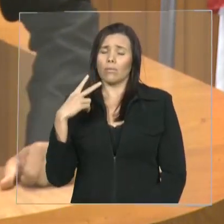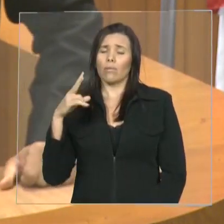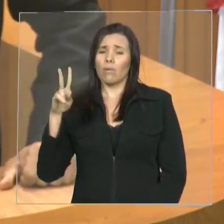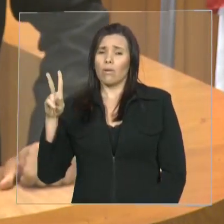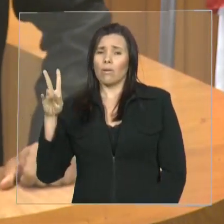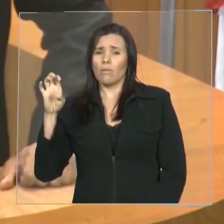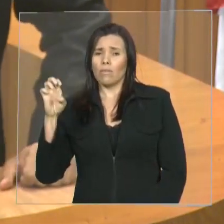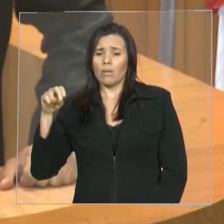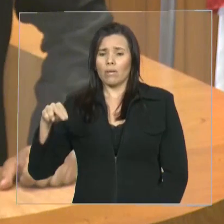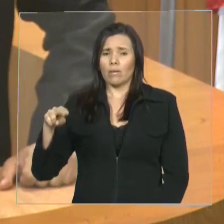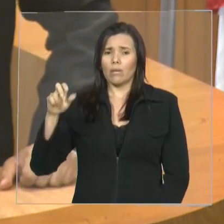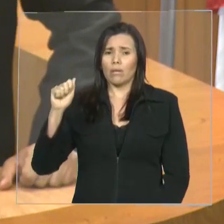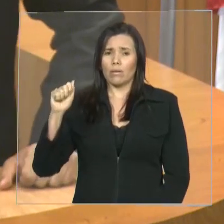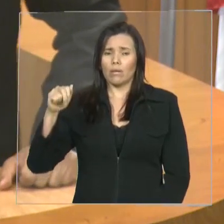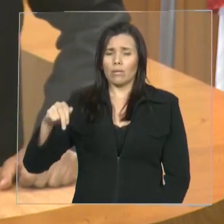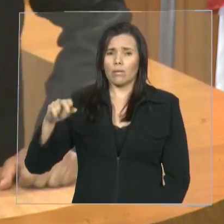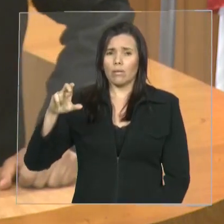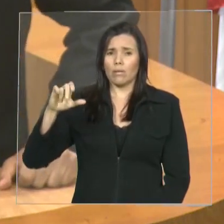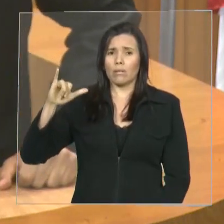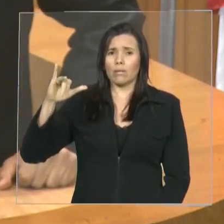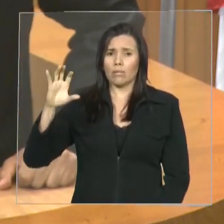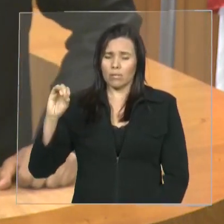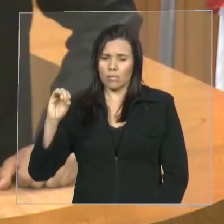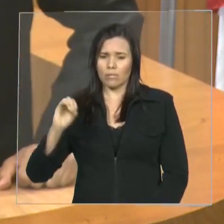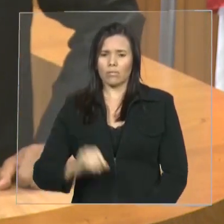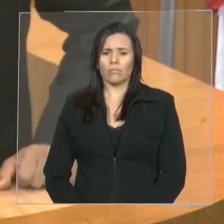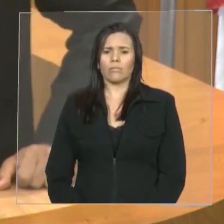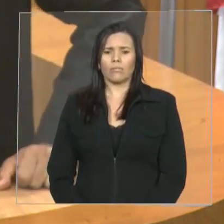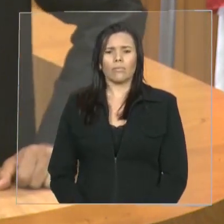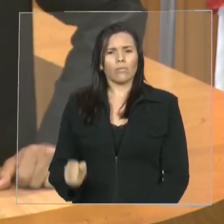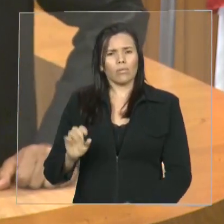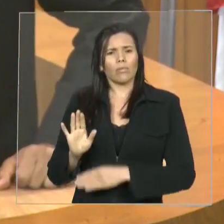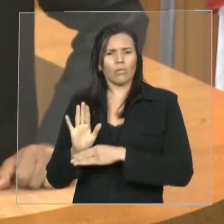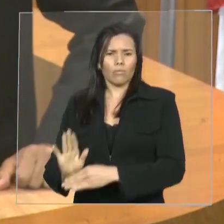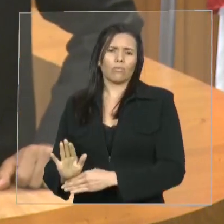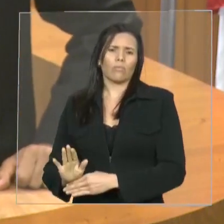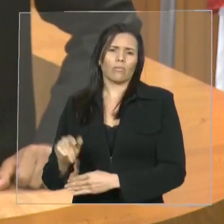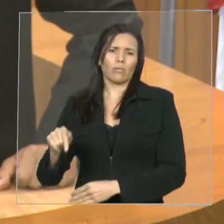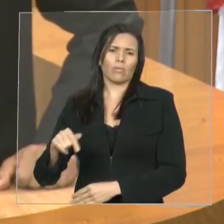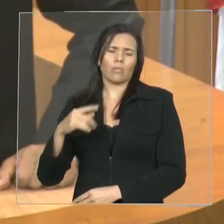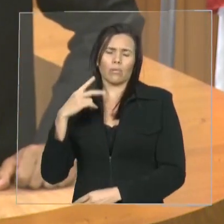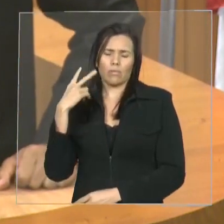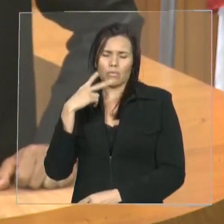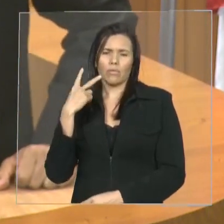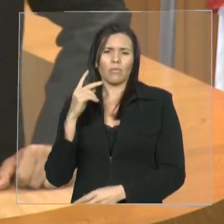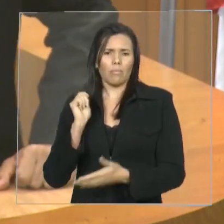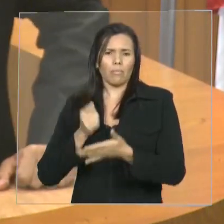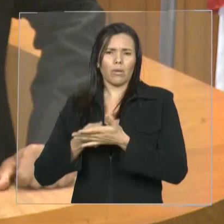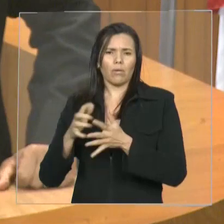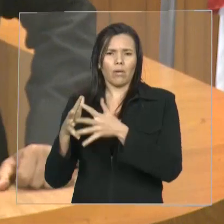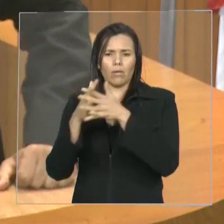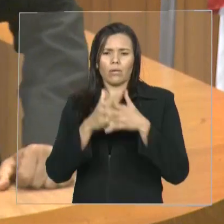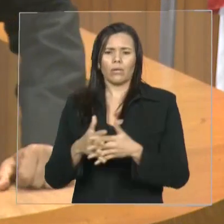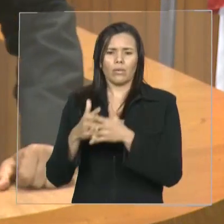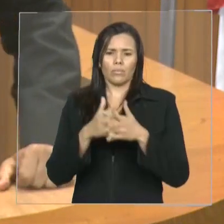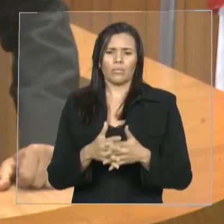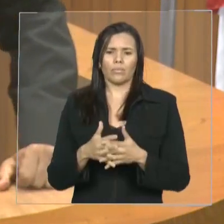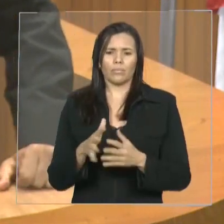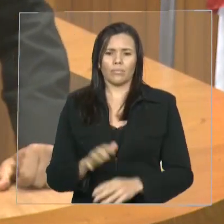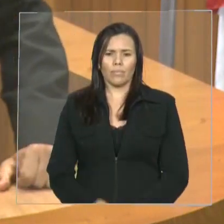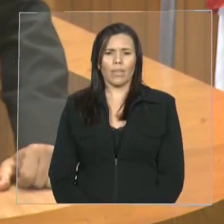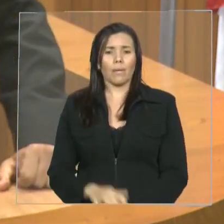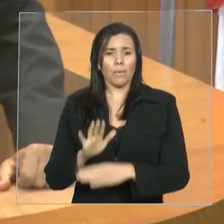Nem água tem dentro dos abrigos. Não sou eu que estou dizendo. Foi o depoimento das pessoas